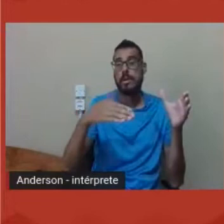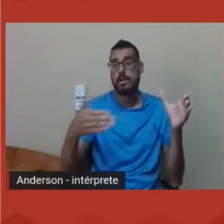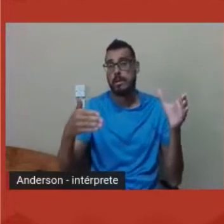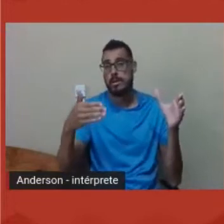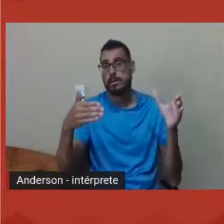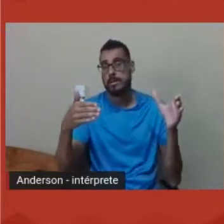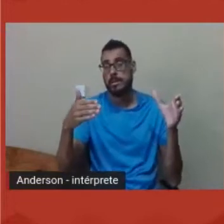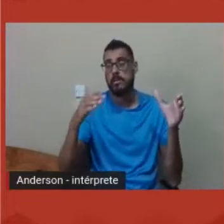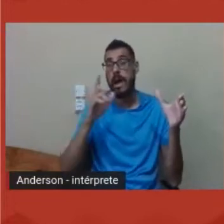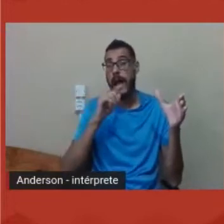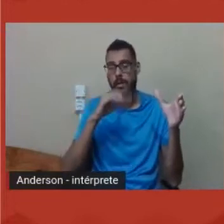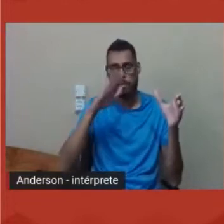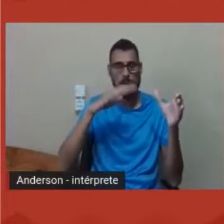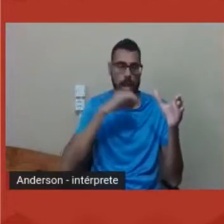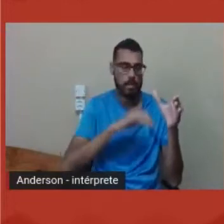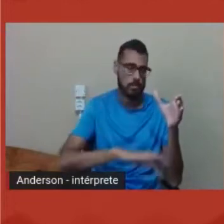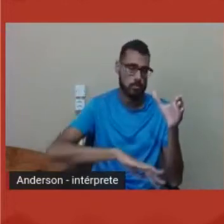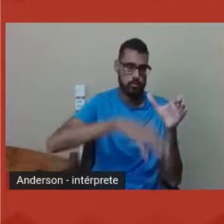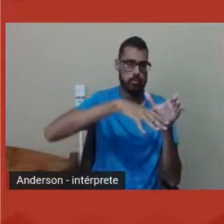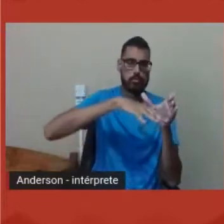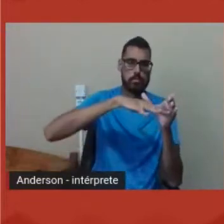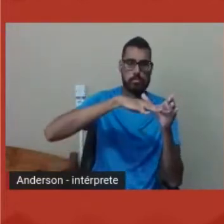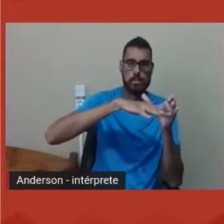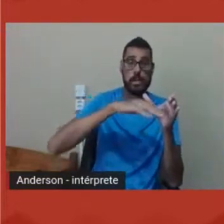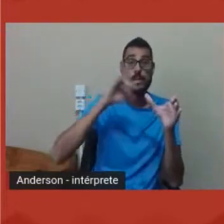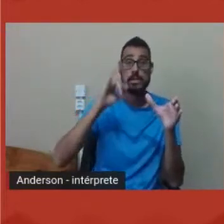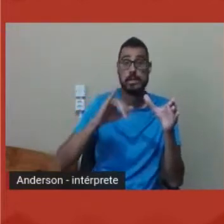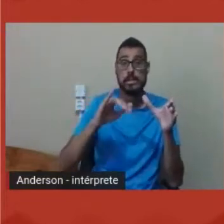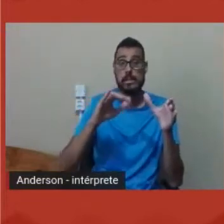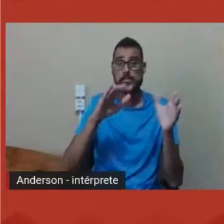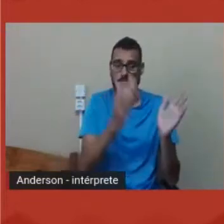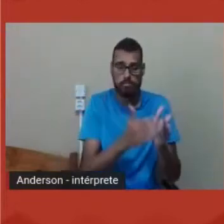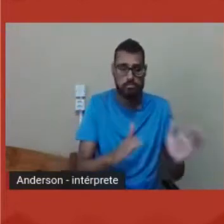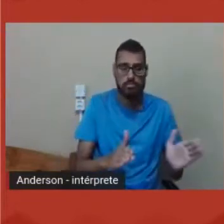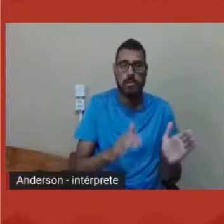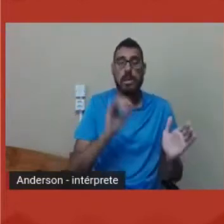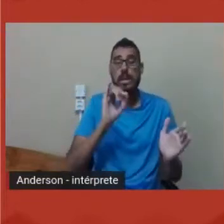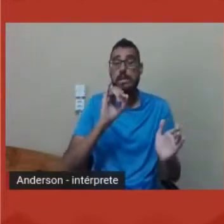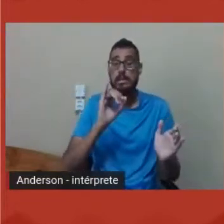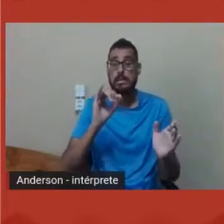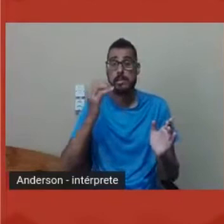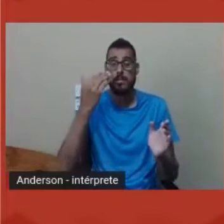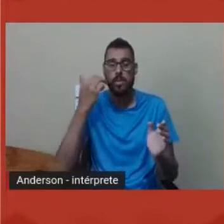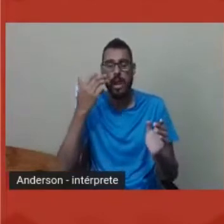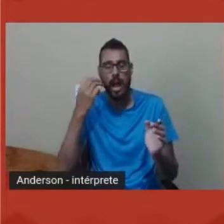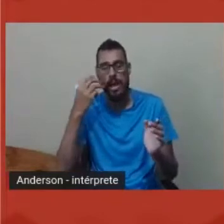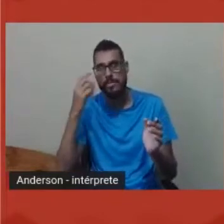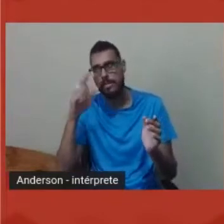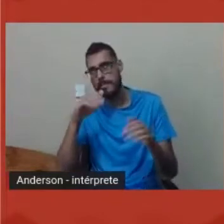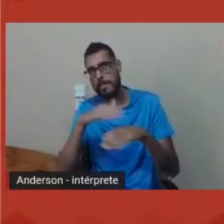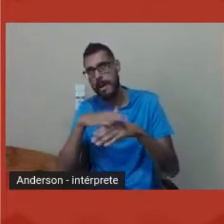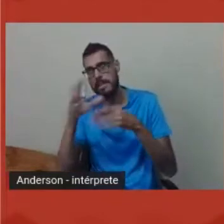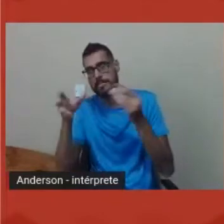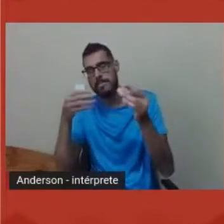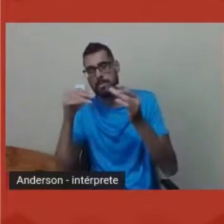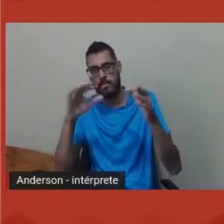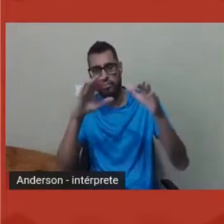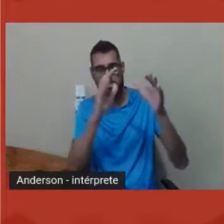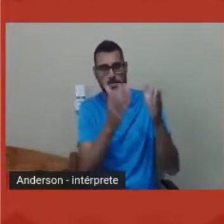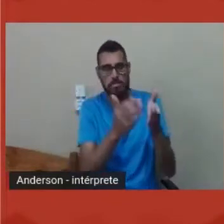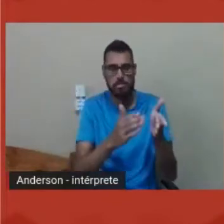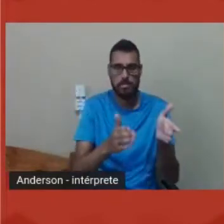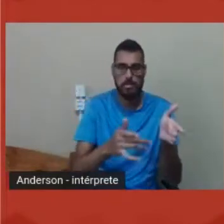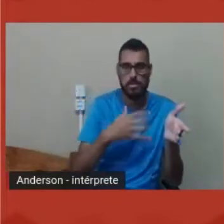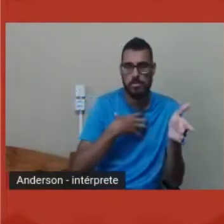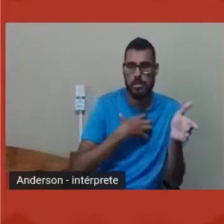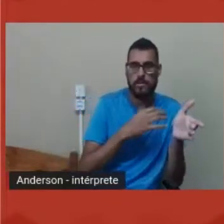fluido viscoso, ele vai se conformar de uma forma, né, a reologia dele vai ser de uma determinada forma,